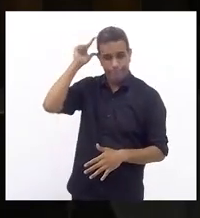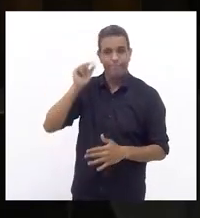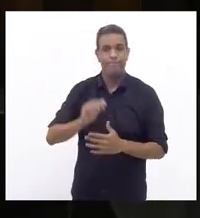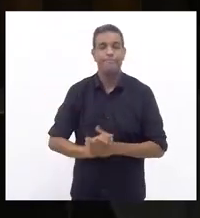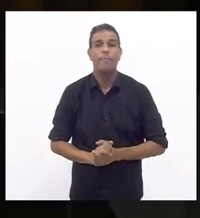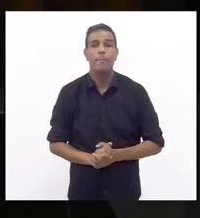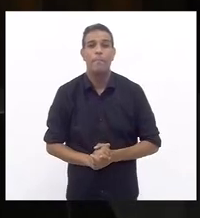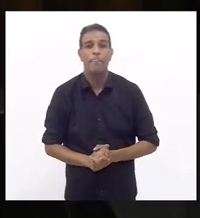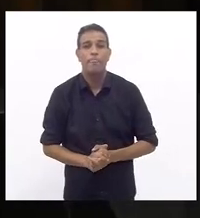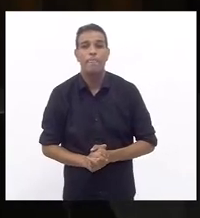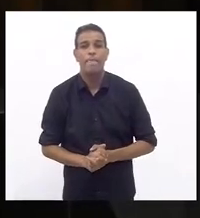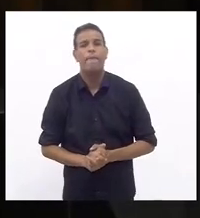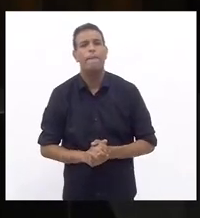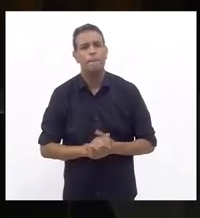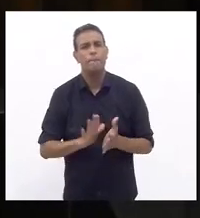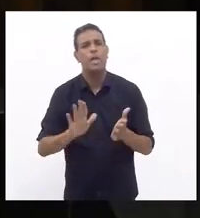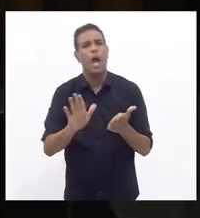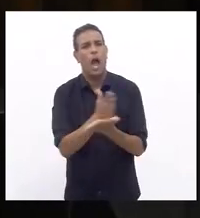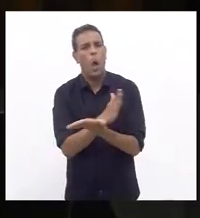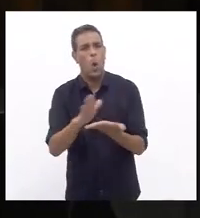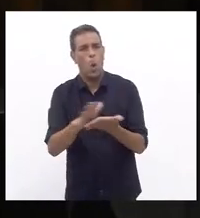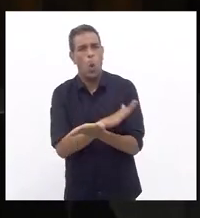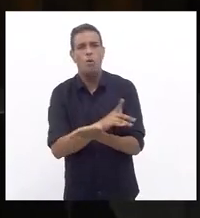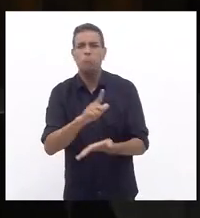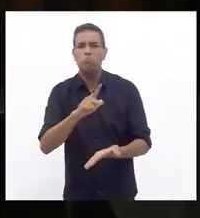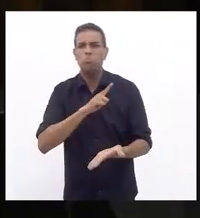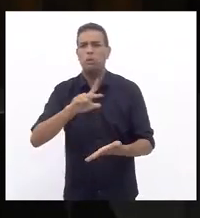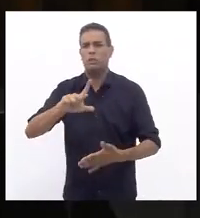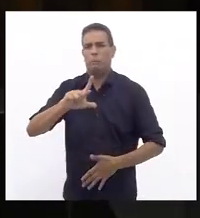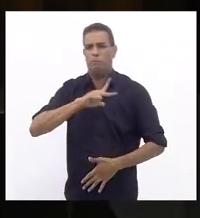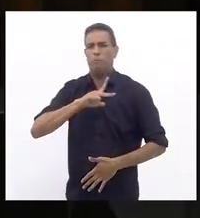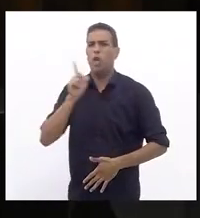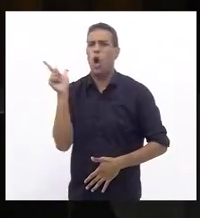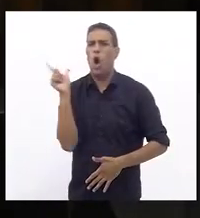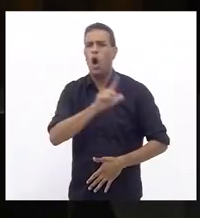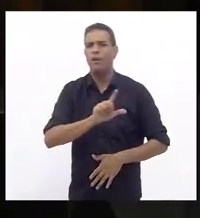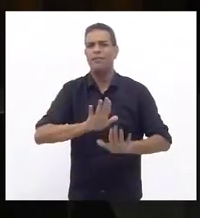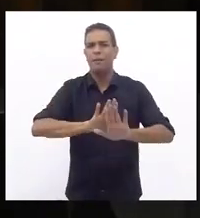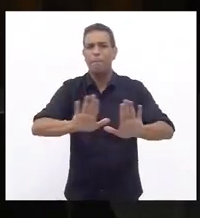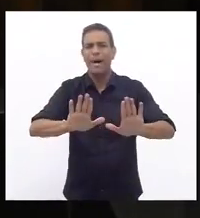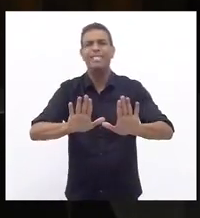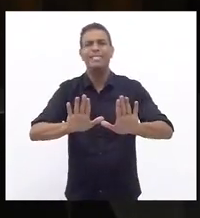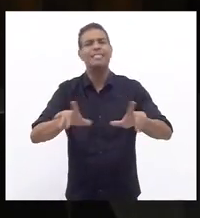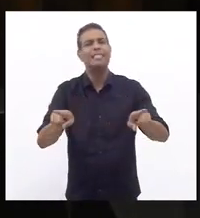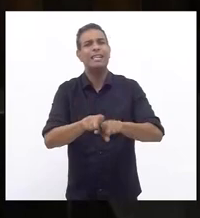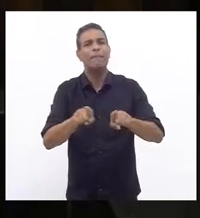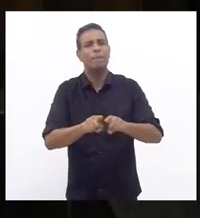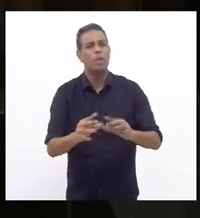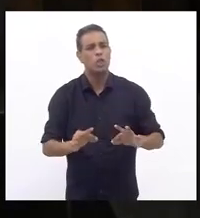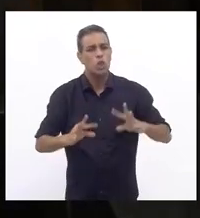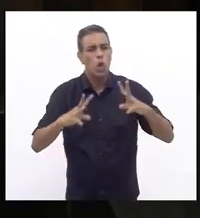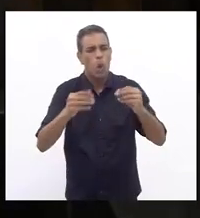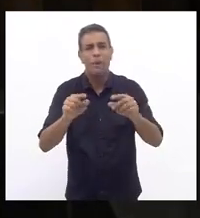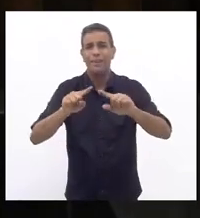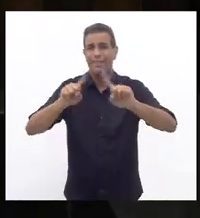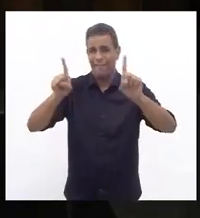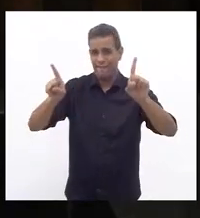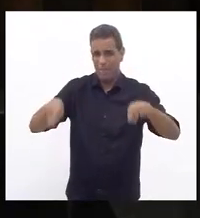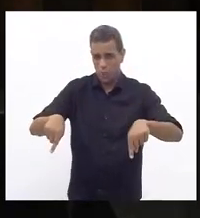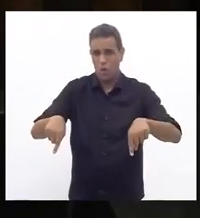Alencar, algumas privatizações foram feitas e todos os